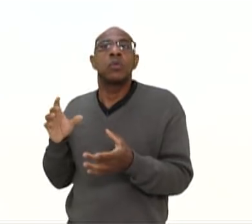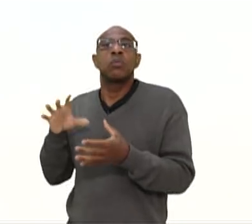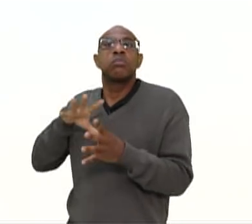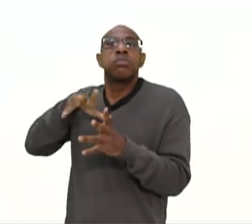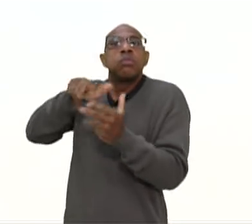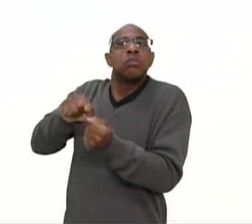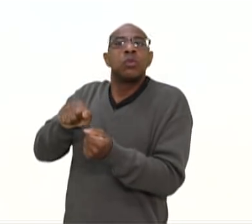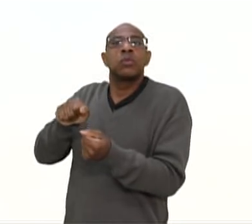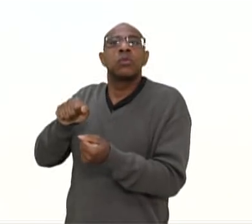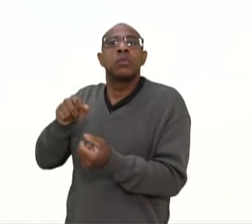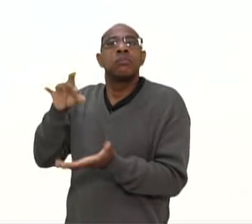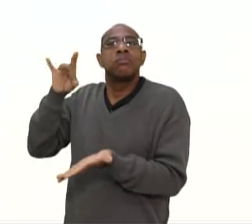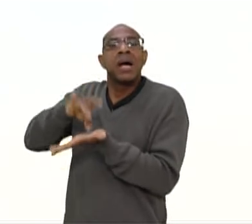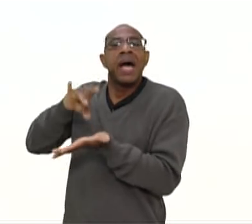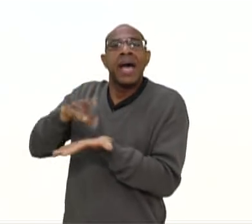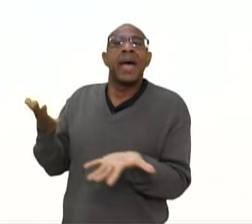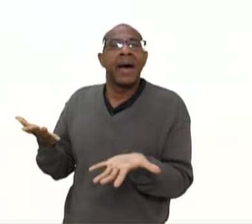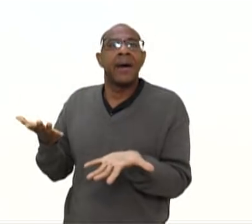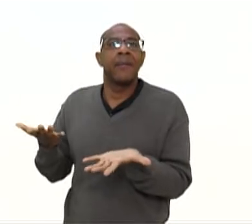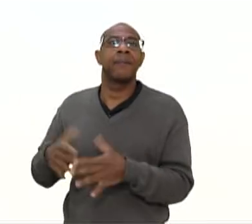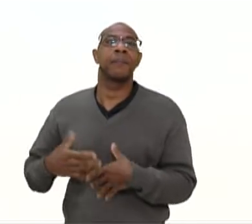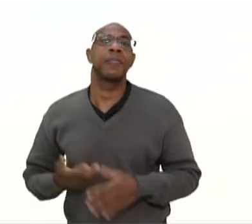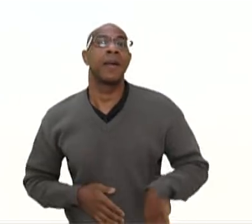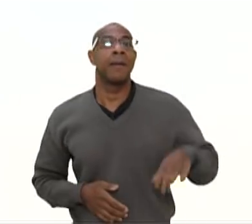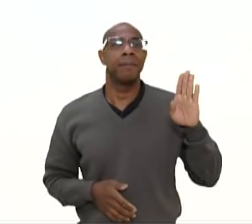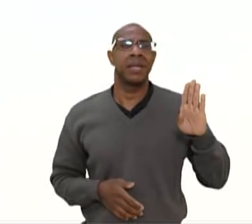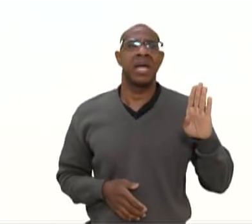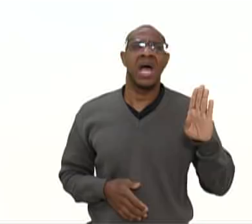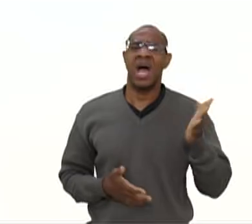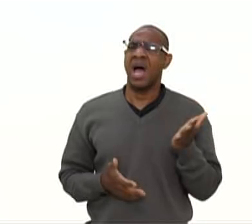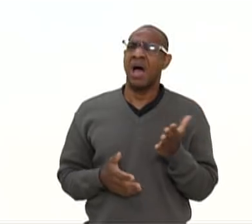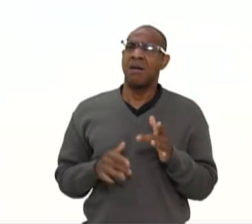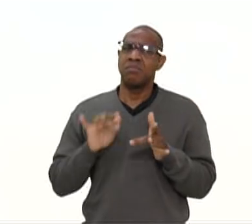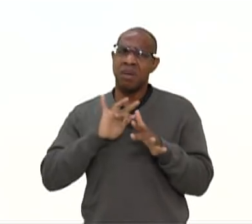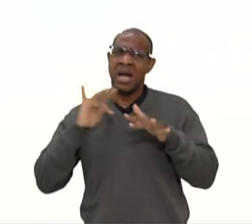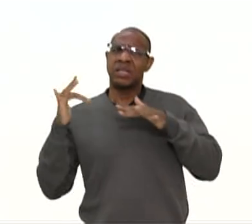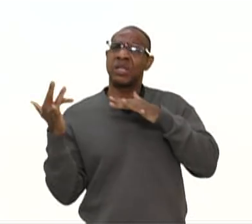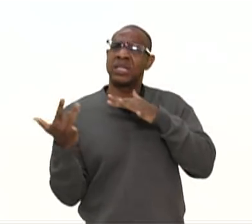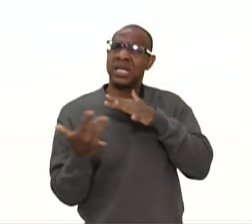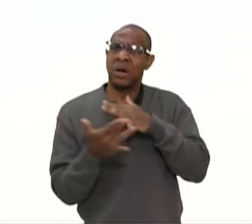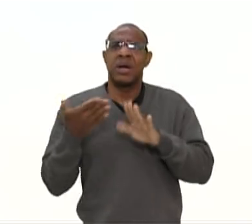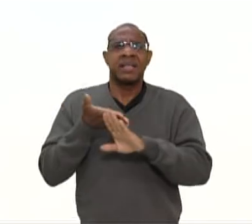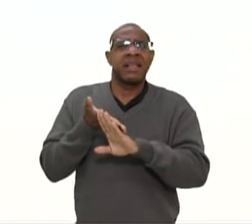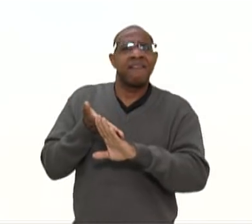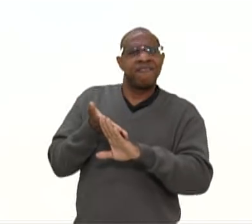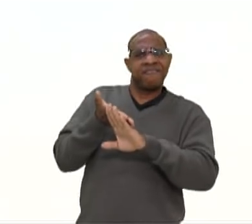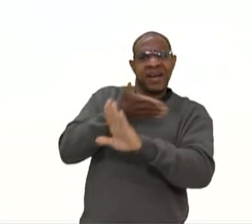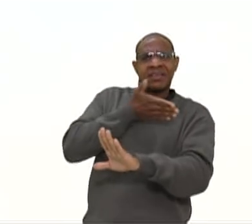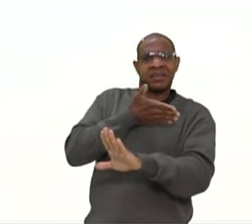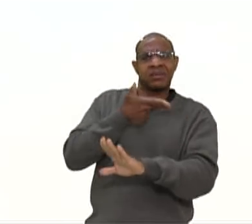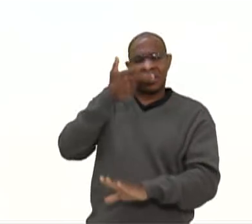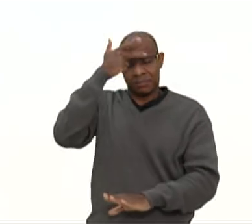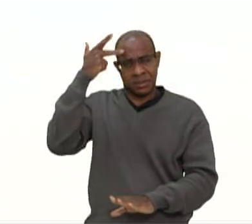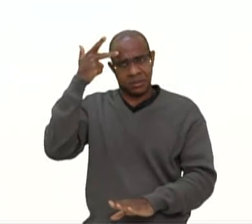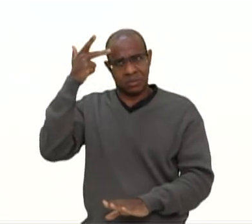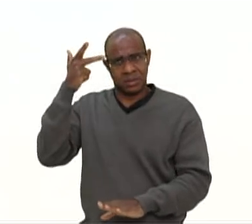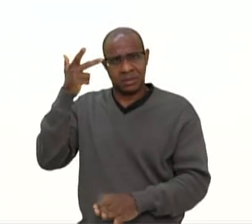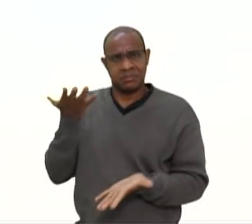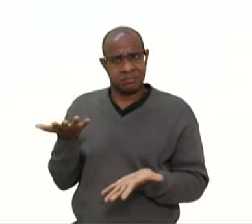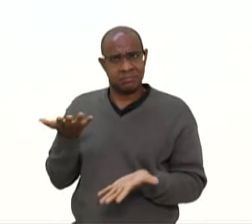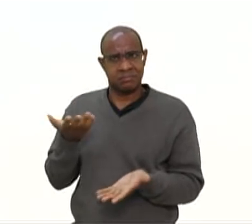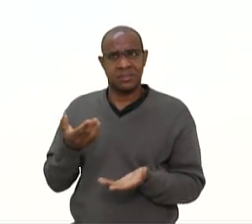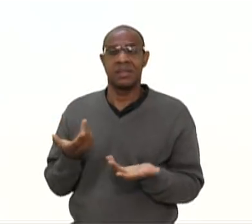redes sociais estão fazendo as pessoas antissociais umas com as outras? Vamos lá?